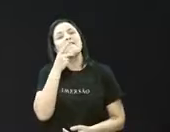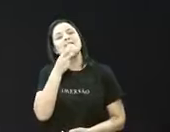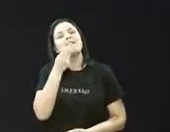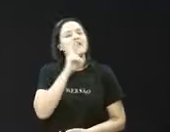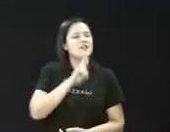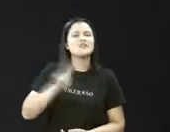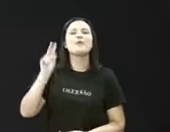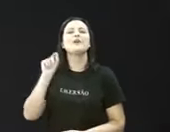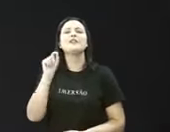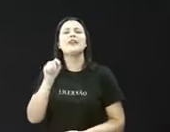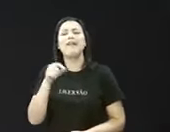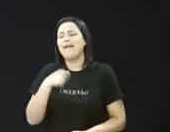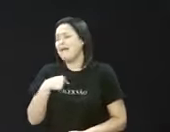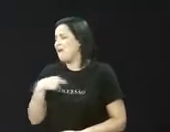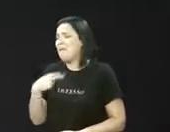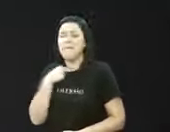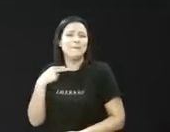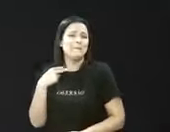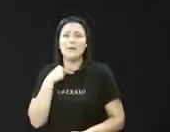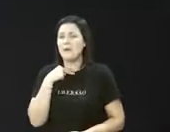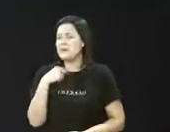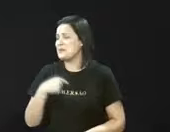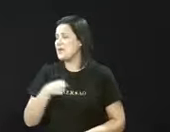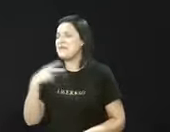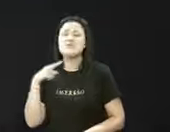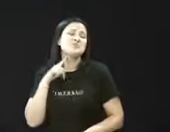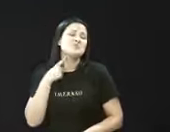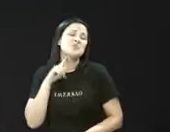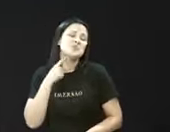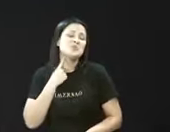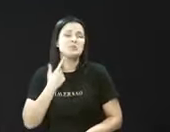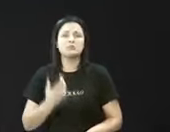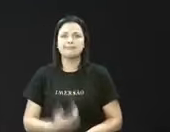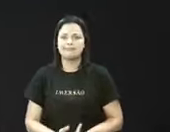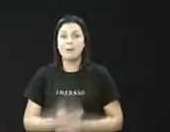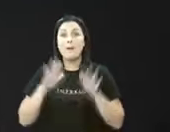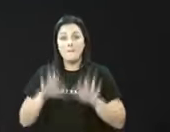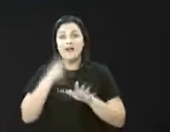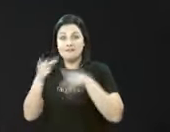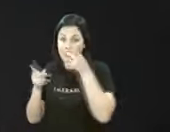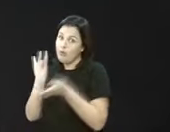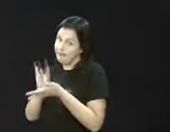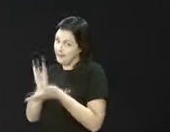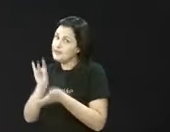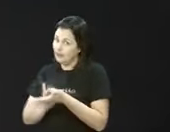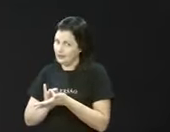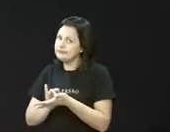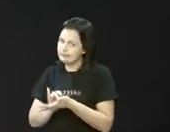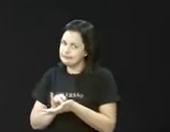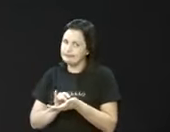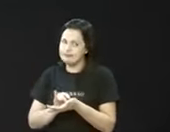enquanto Isaías se olha dizendo, não posso, ai, mas fala a verdade, tem um anjo mirando na área